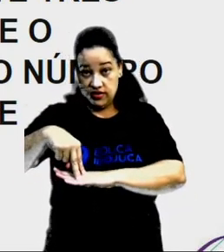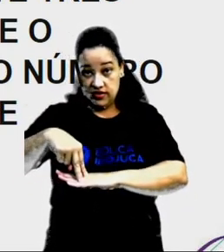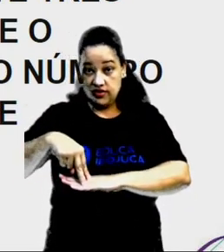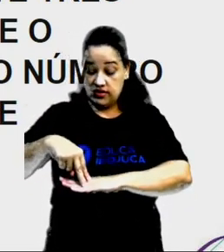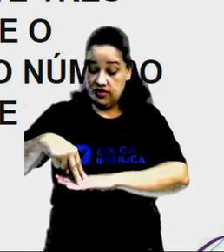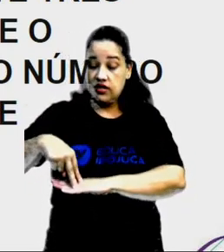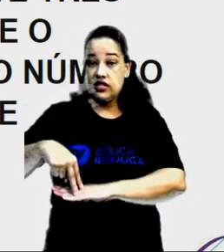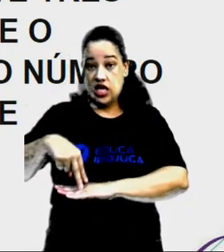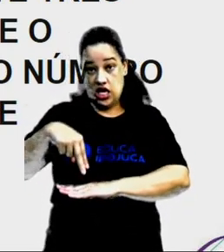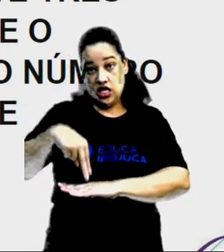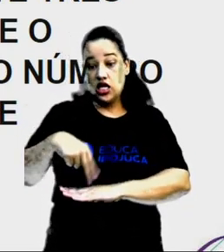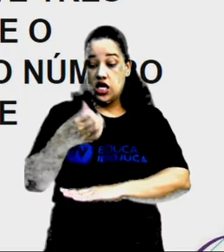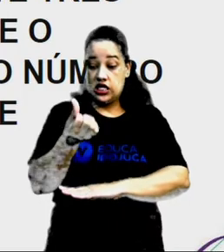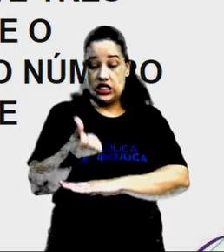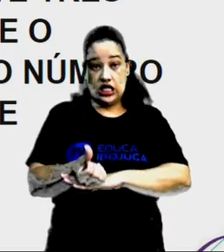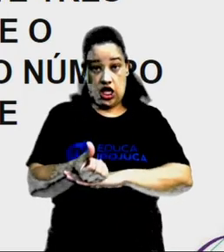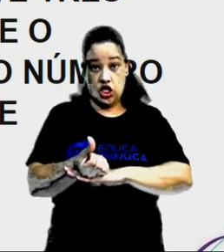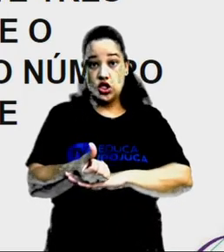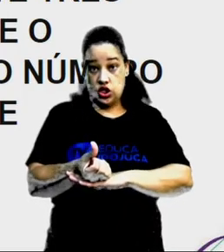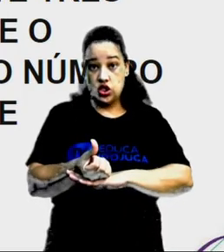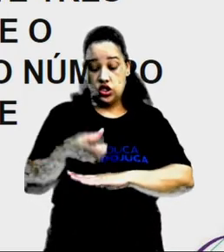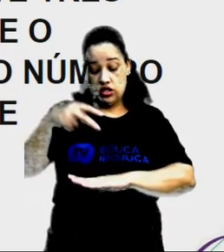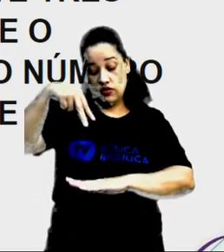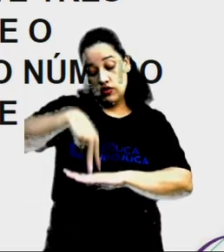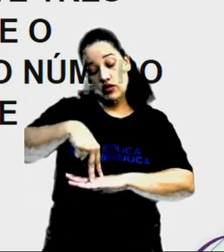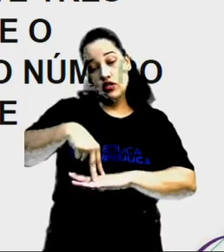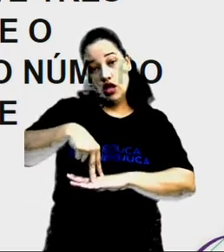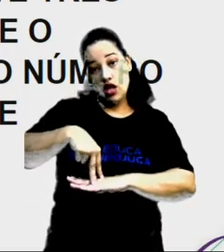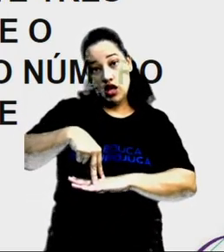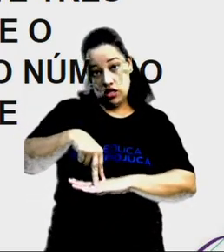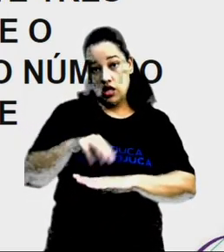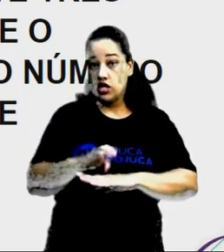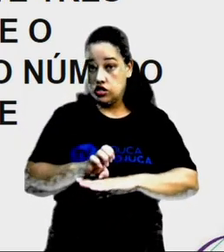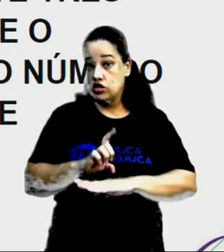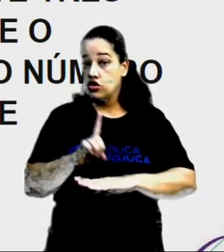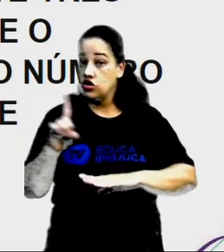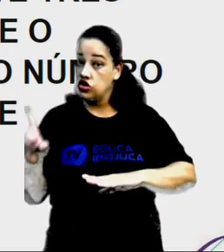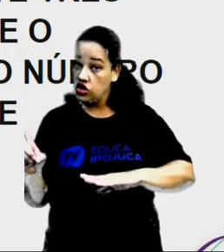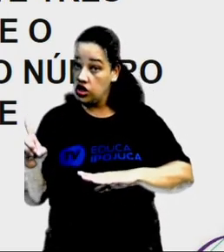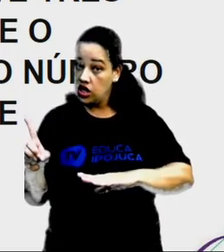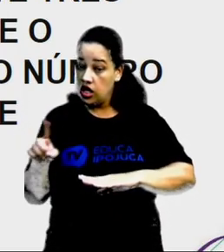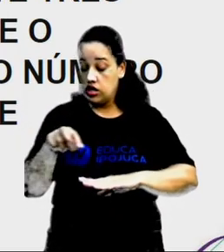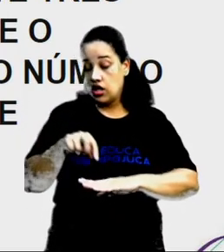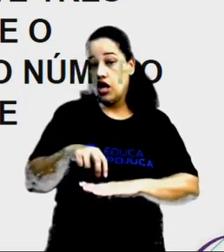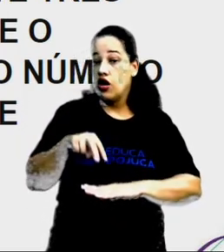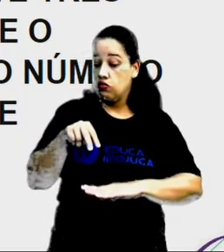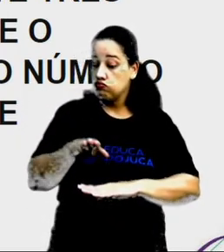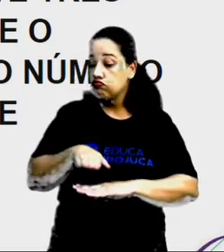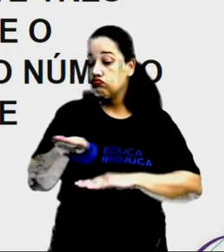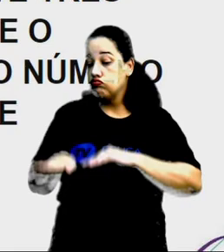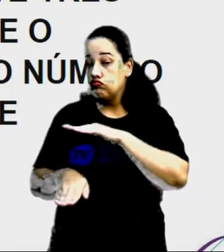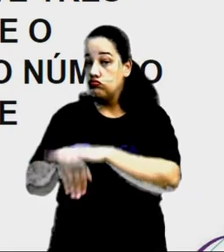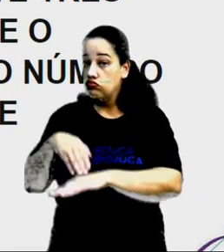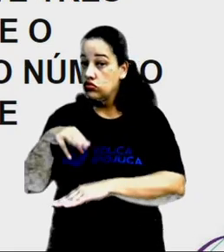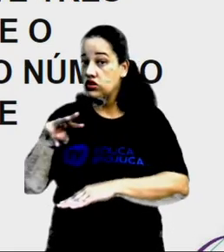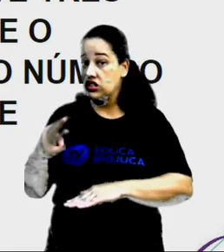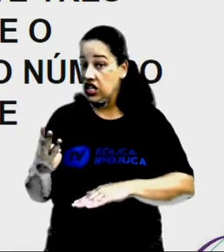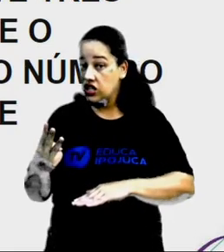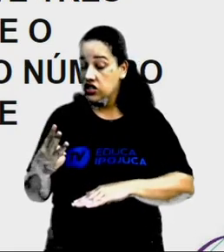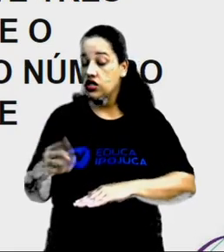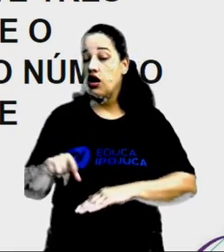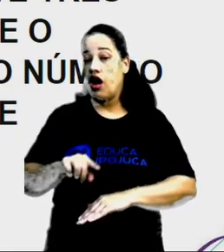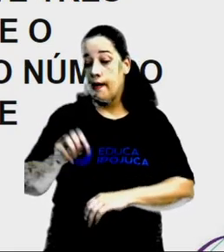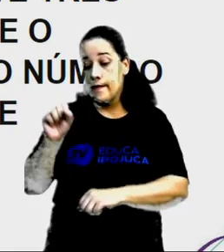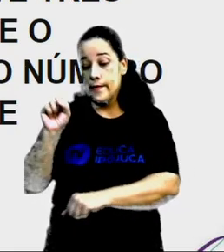posicione sobre o número 6, conte 3 passos para a direita, pare. Identifique o número de